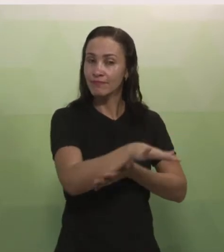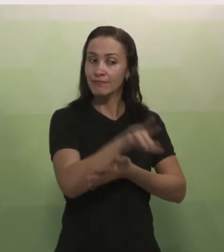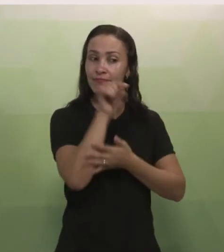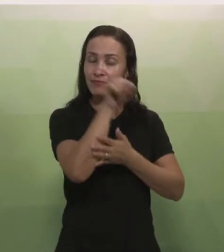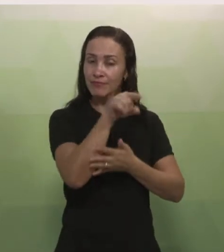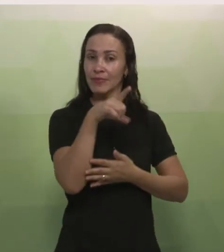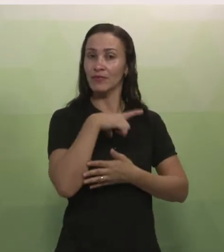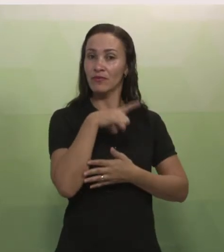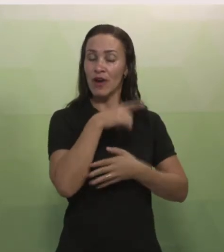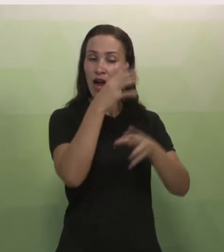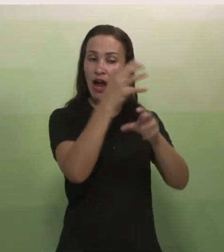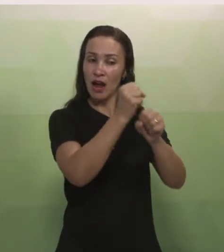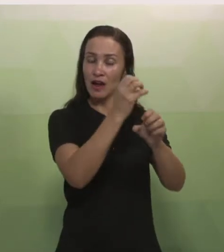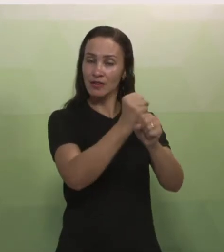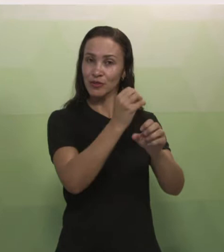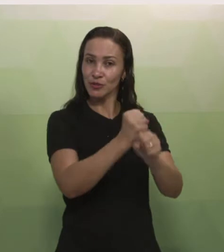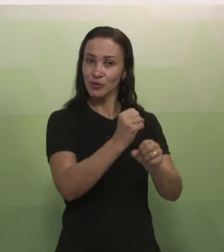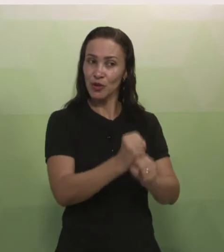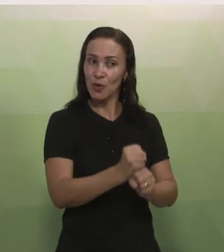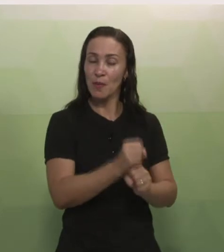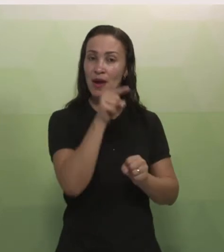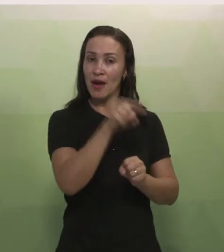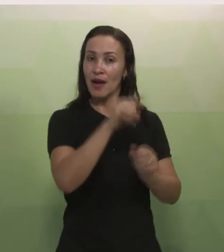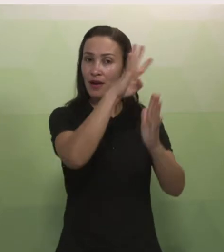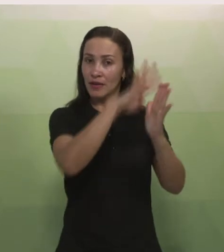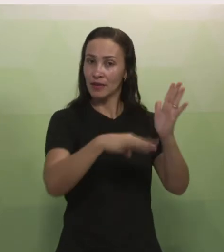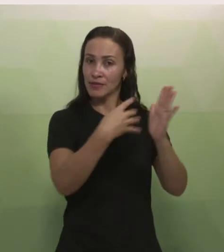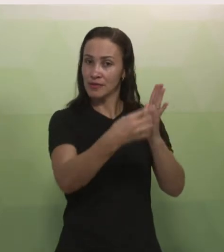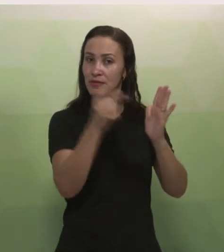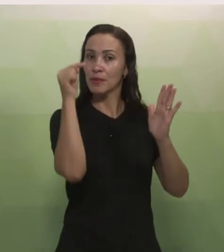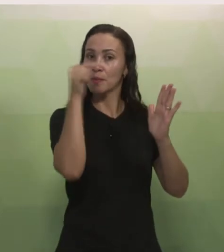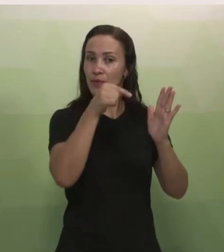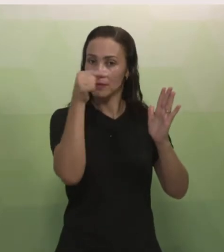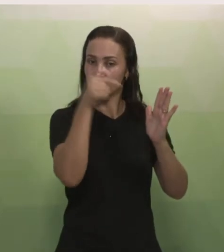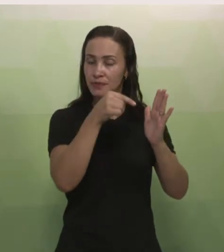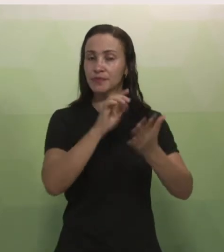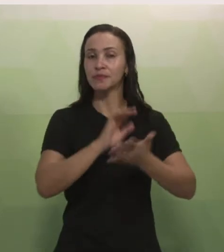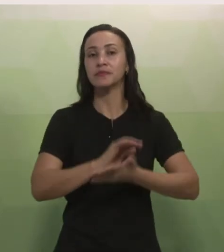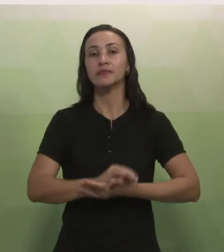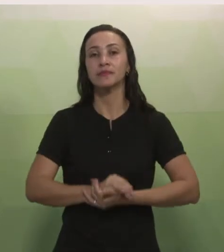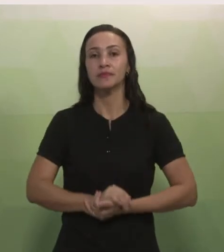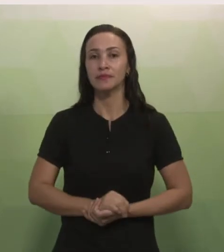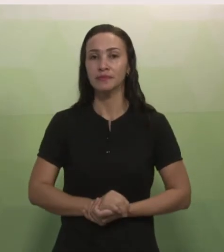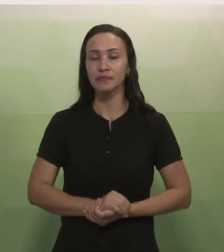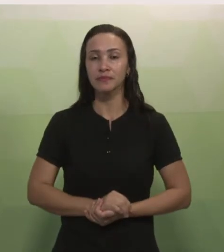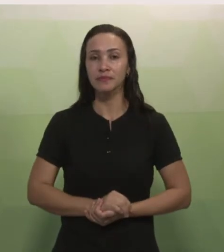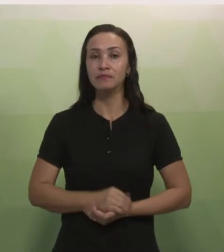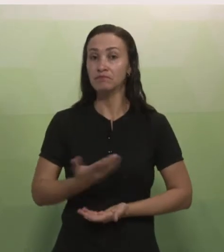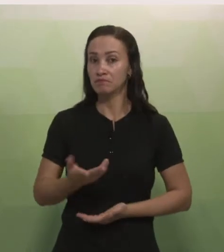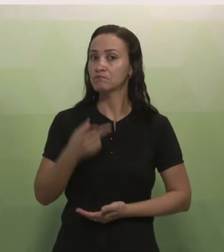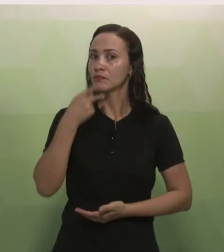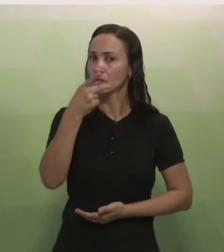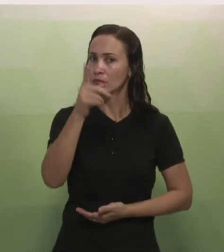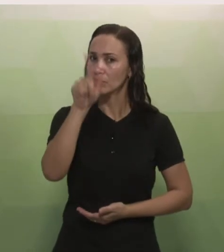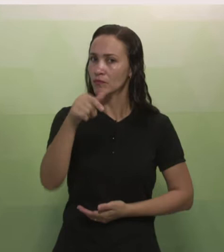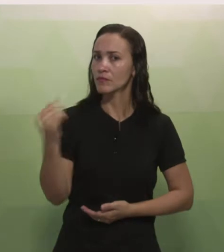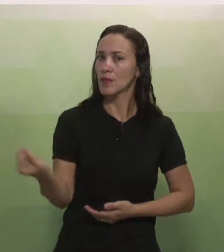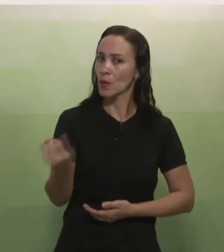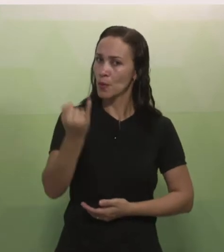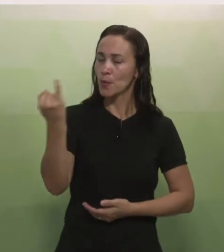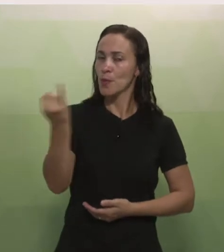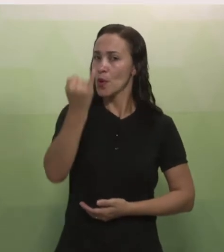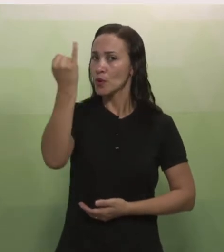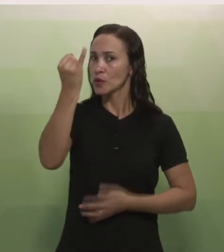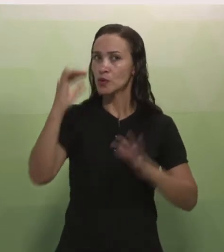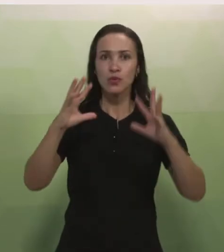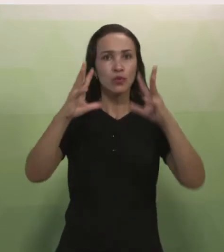natureza vão estar computadas nessa tabela. Então, daí, eu gostaria de ressaltar